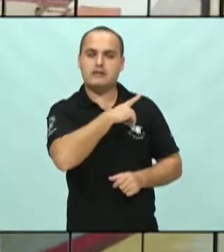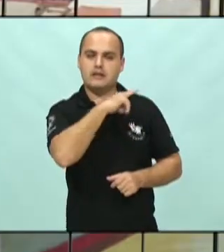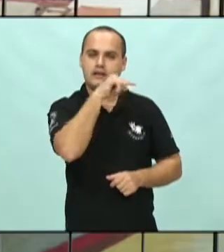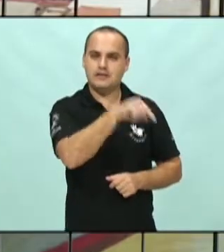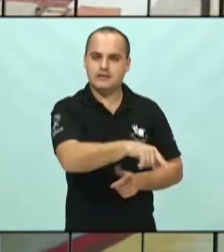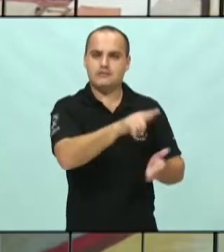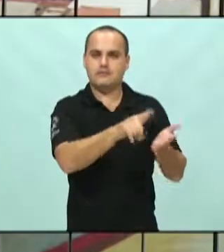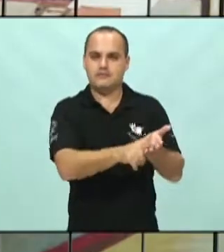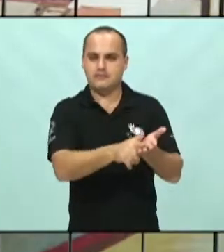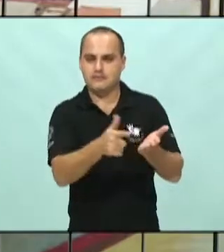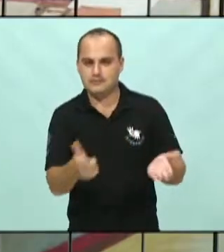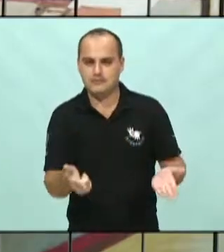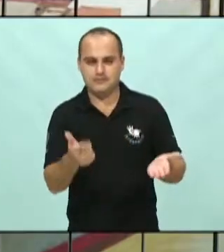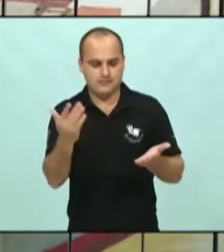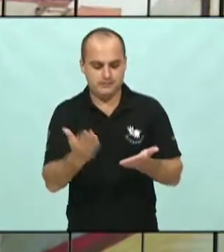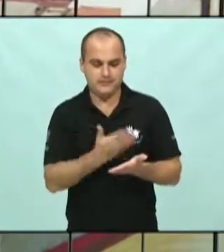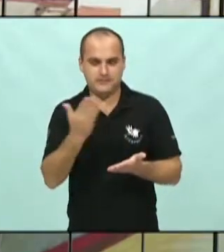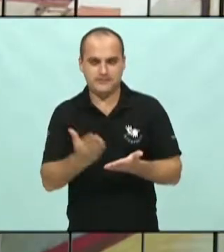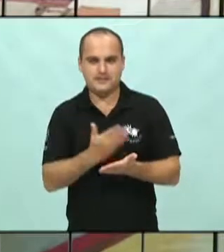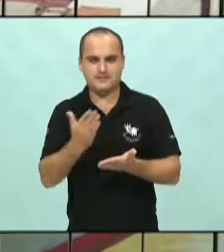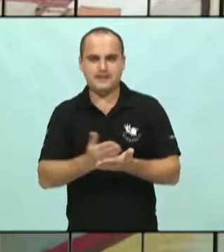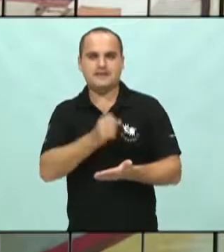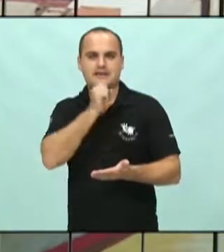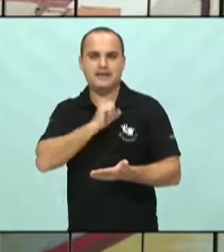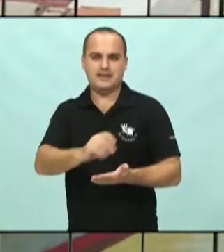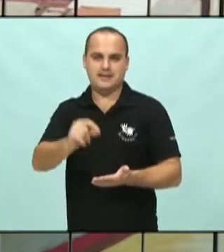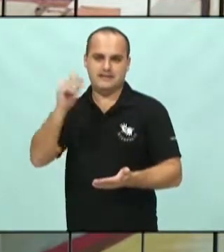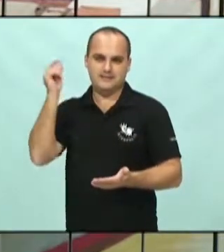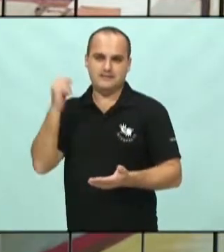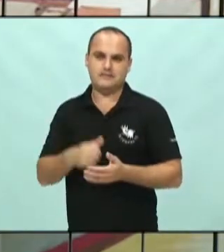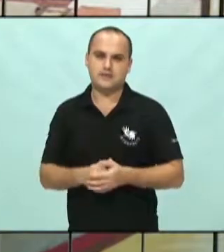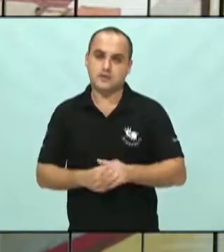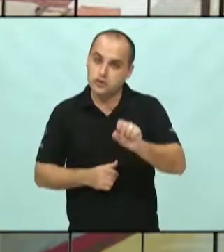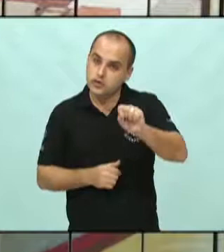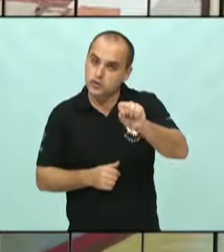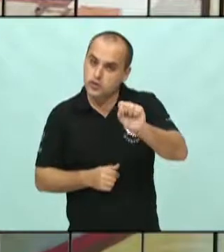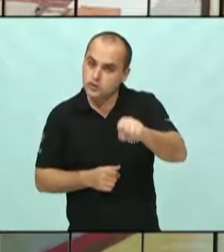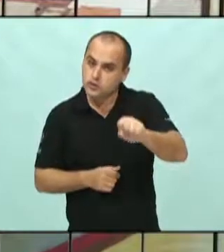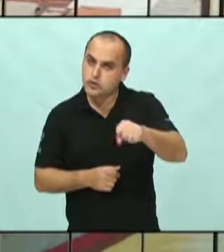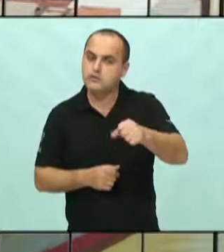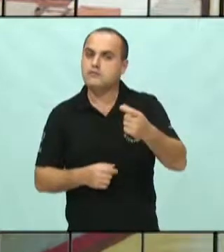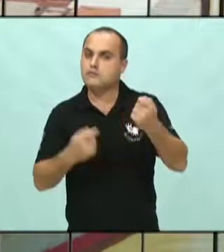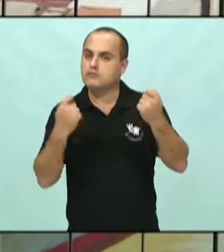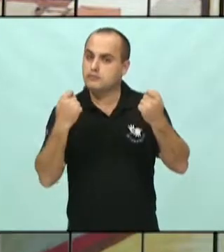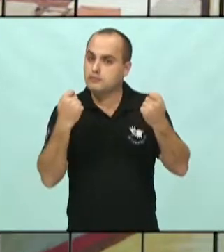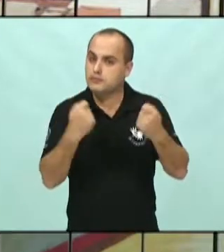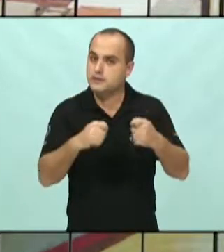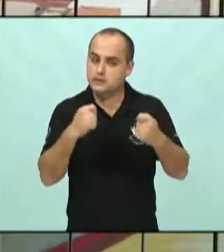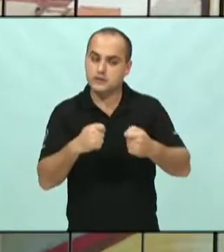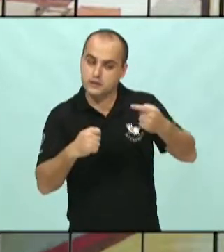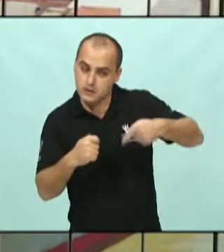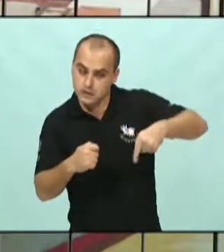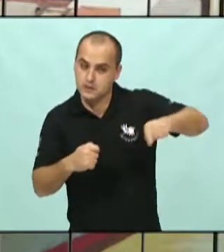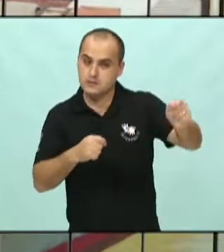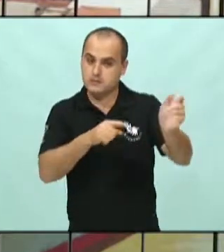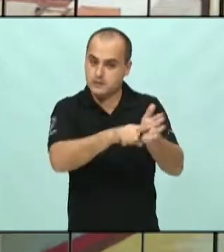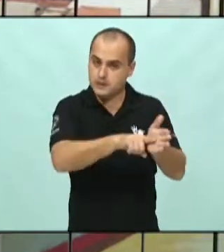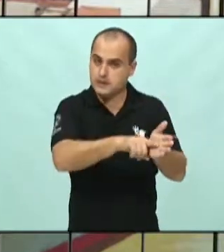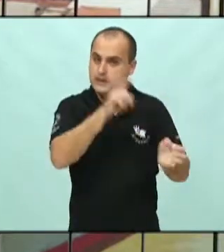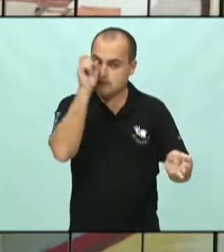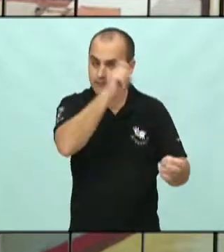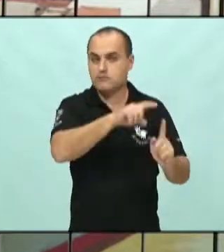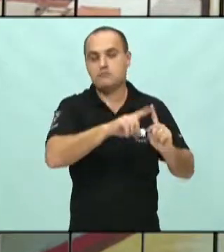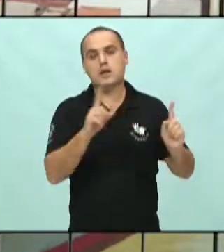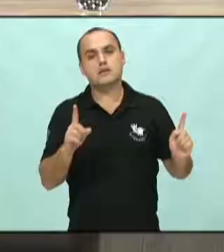Através dos jornais, das páginas dos jornais. É claro que aí tem que se dispor a ir lá pesquisar, é difícil, mas